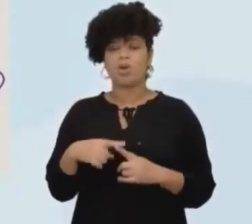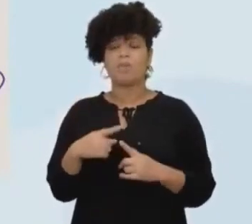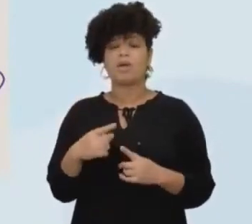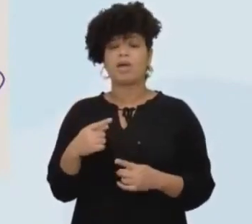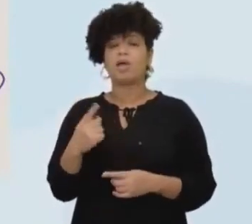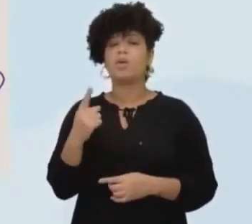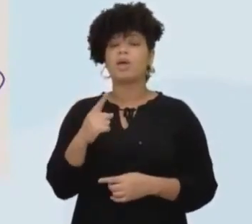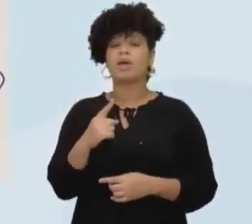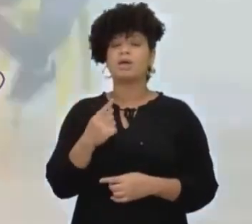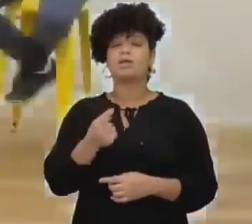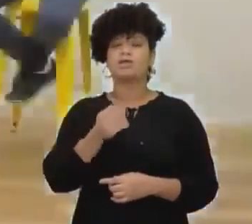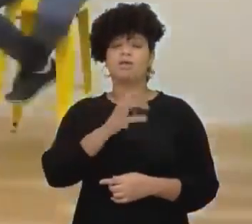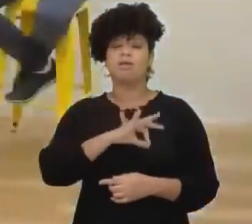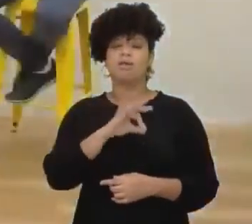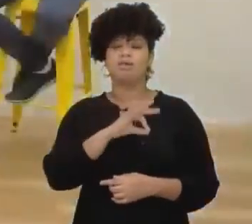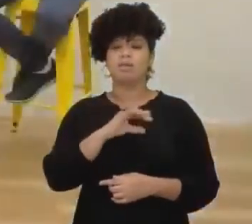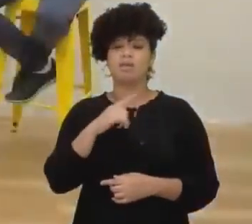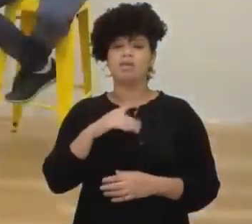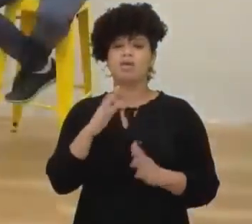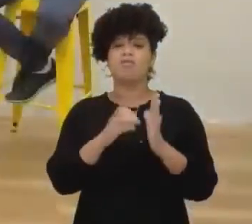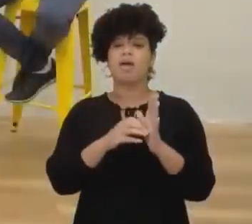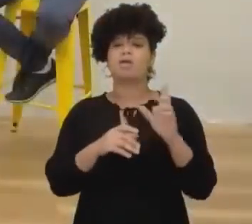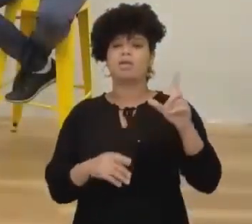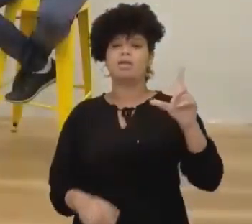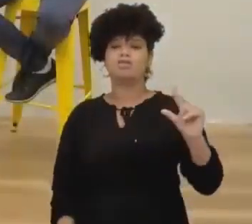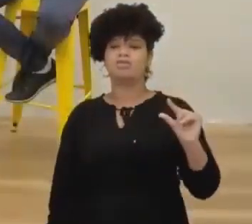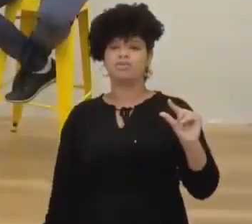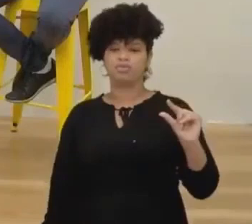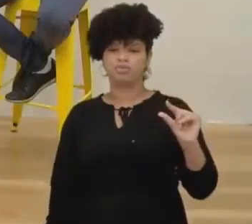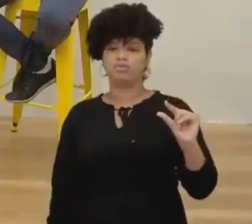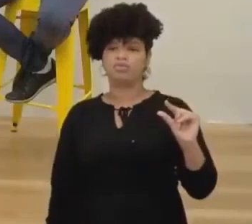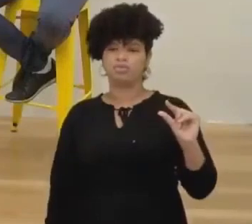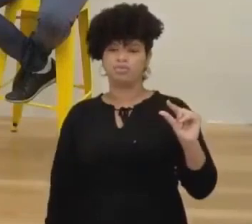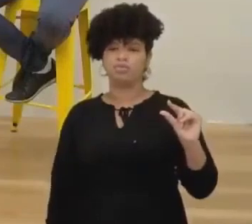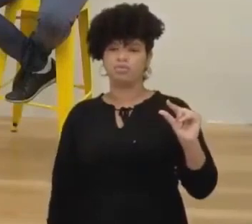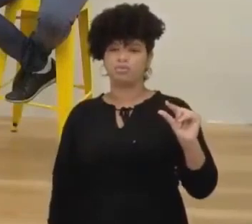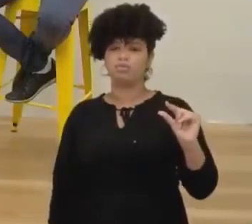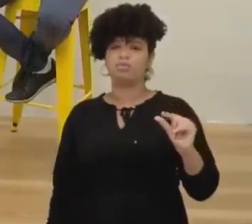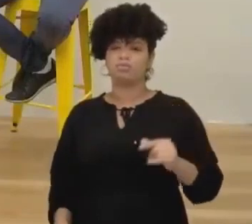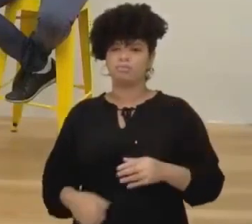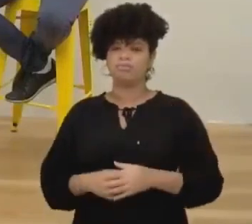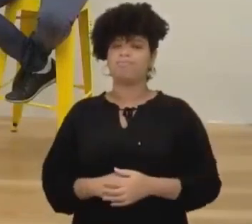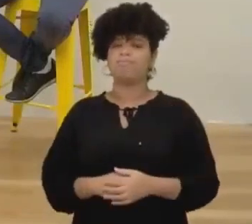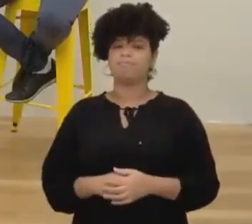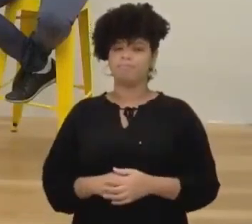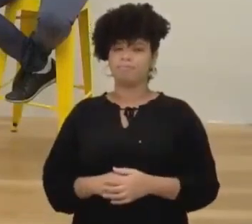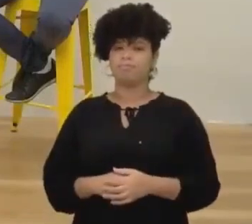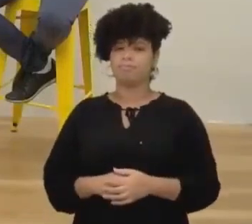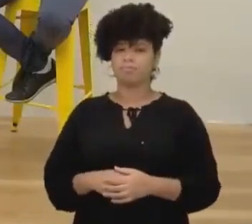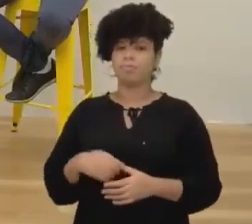renda aqui né isso logo ali também tem um impacto ali porque vai diminuindo a rede do do